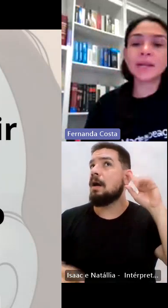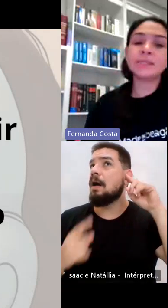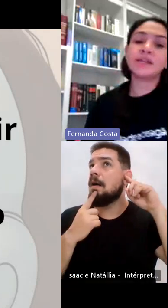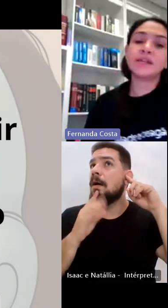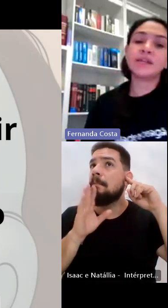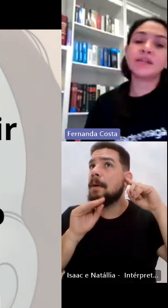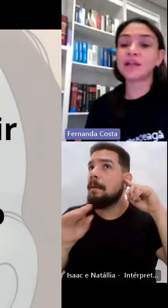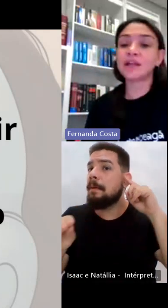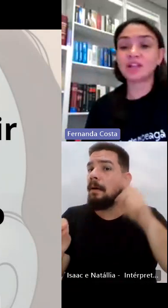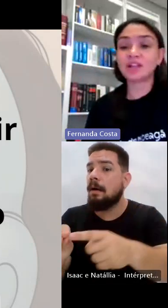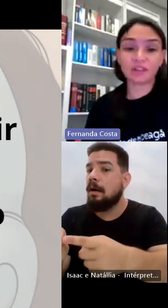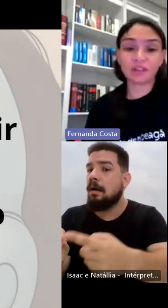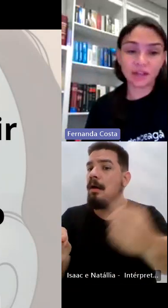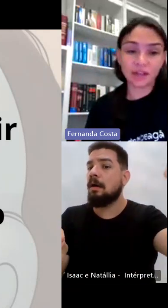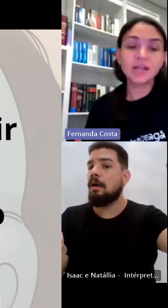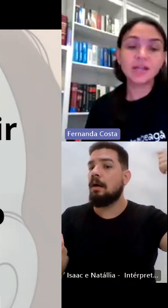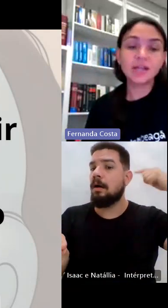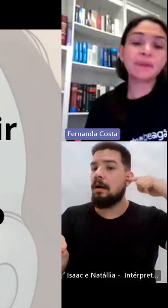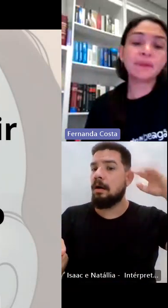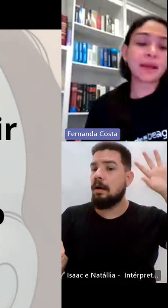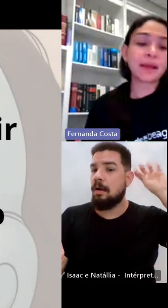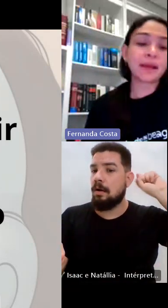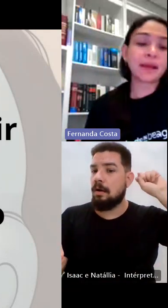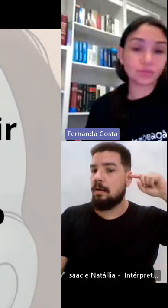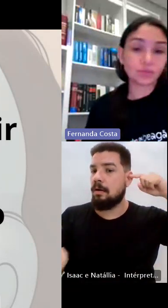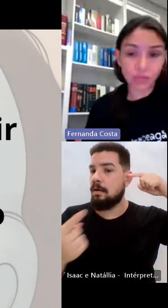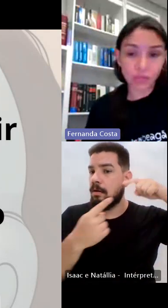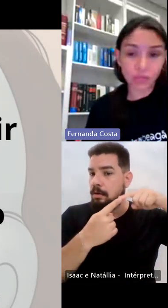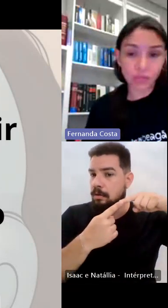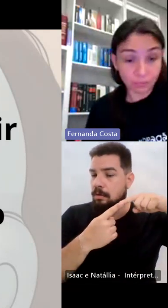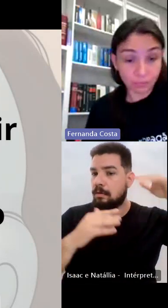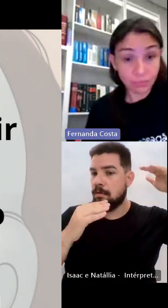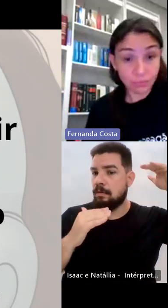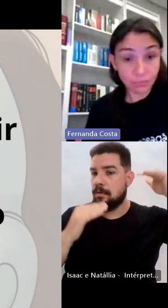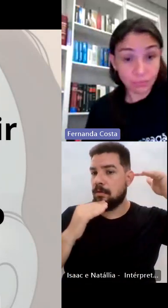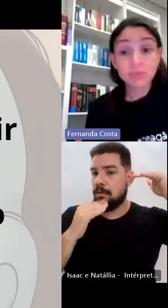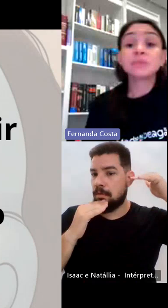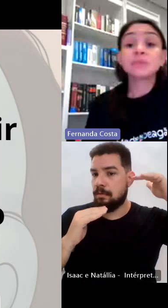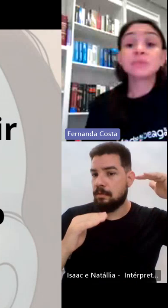para manter a velocidade da fala e preparar o trato vocal.